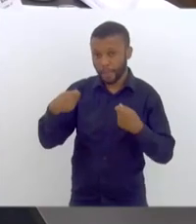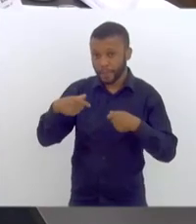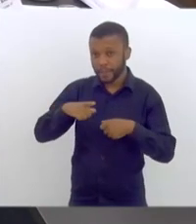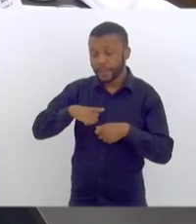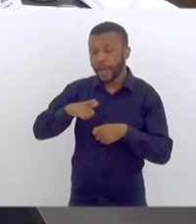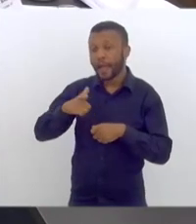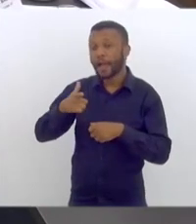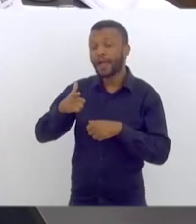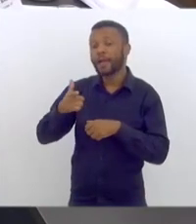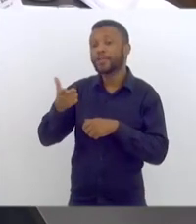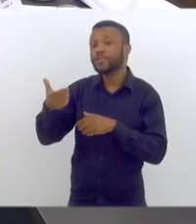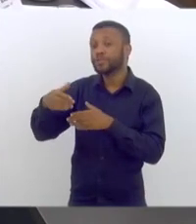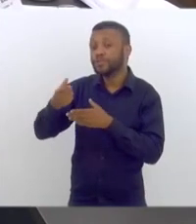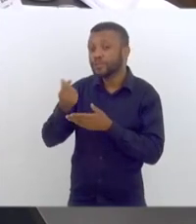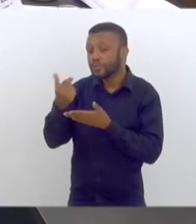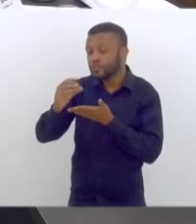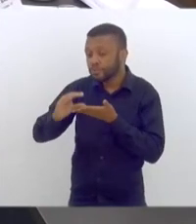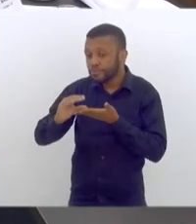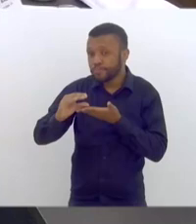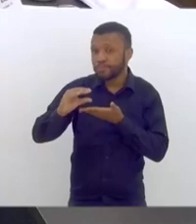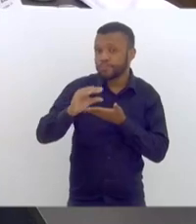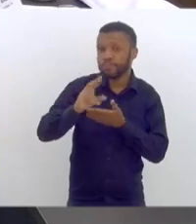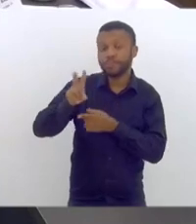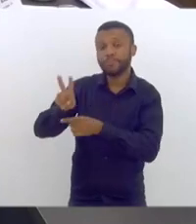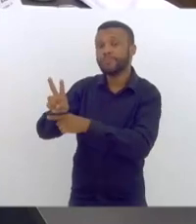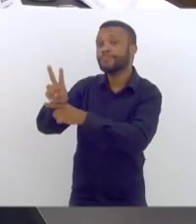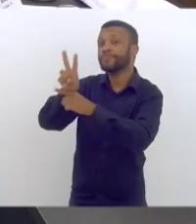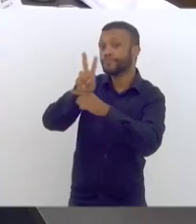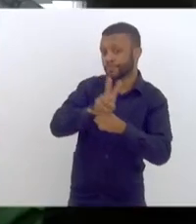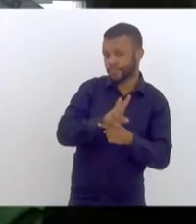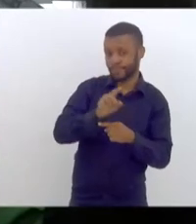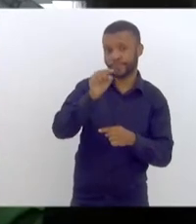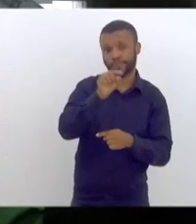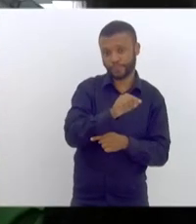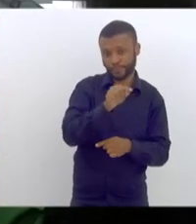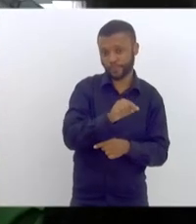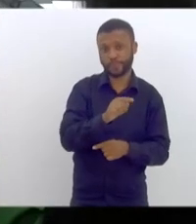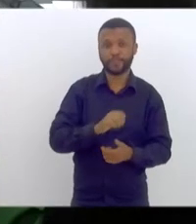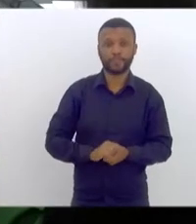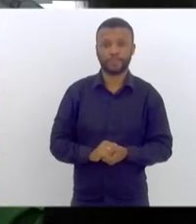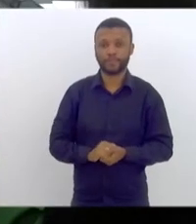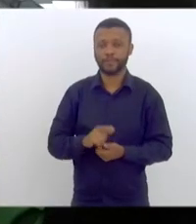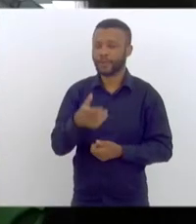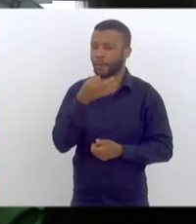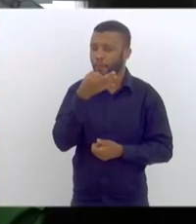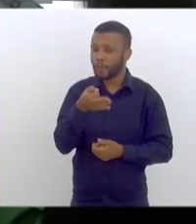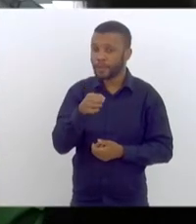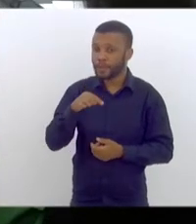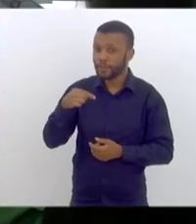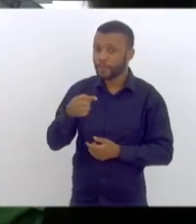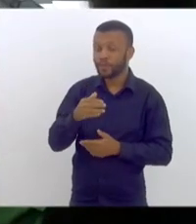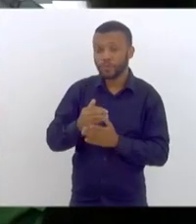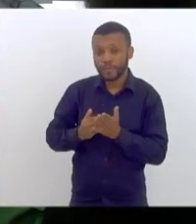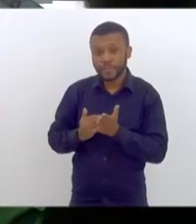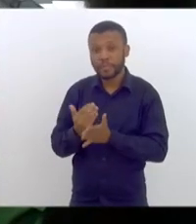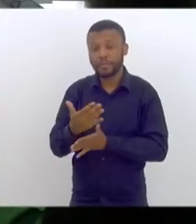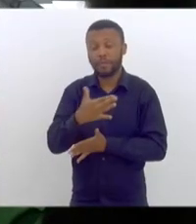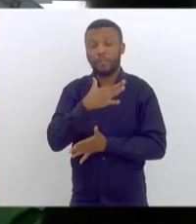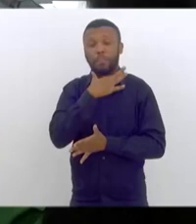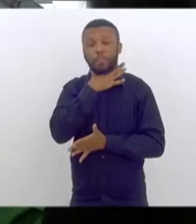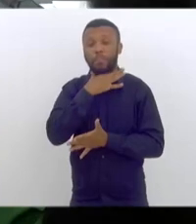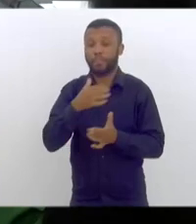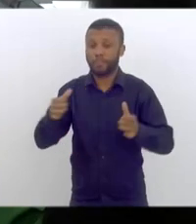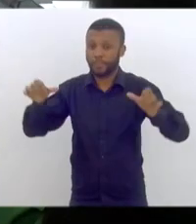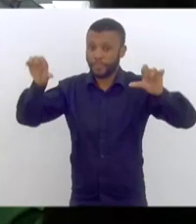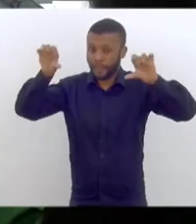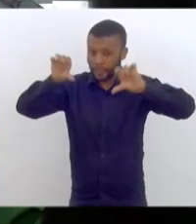os empréstimos só mesmo colocou que depois do final do início da crise do segundo